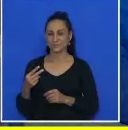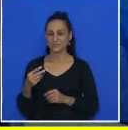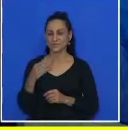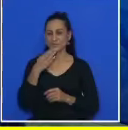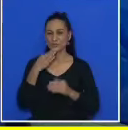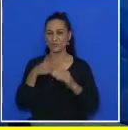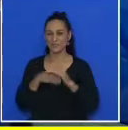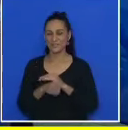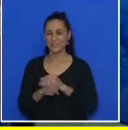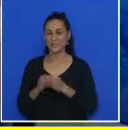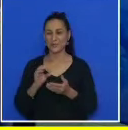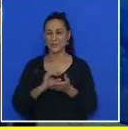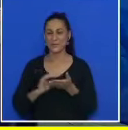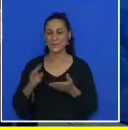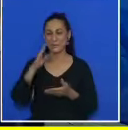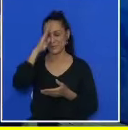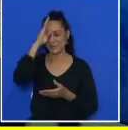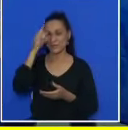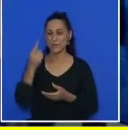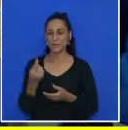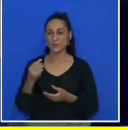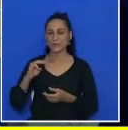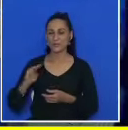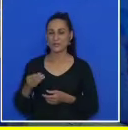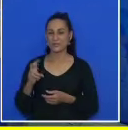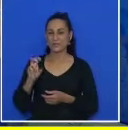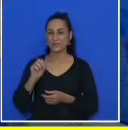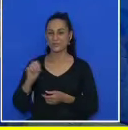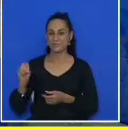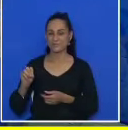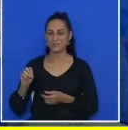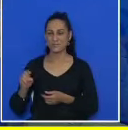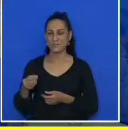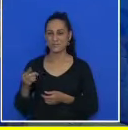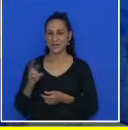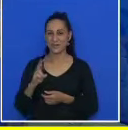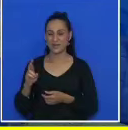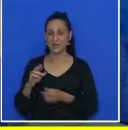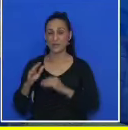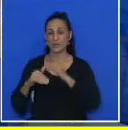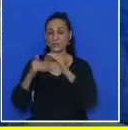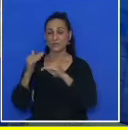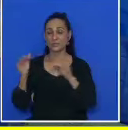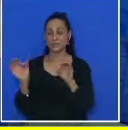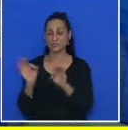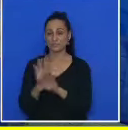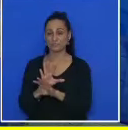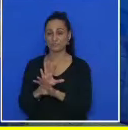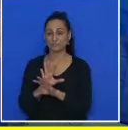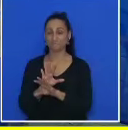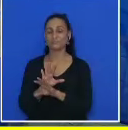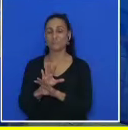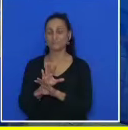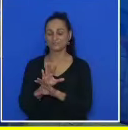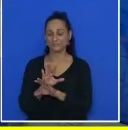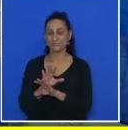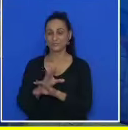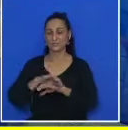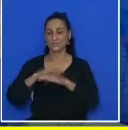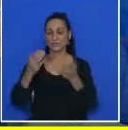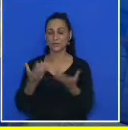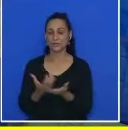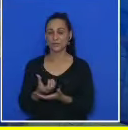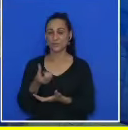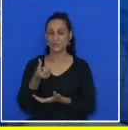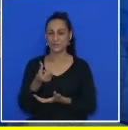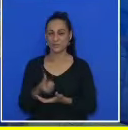Mania. Hoje com o prêmio estimado em R$1.500.000. Os procedimentos de reabastecimento do suporte em cima do globo